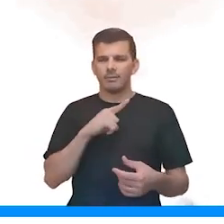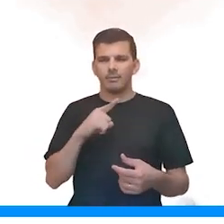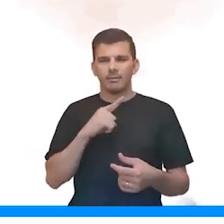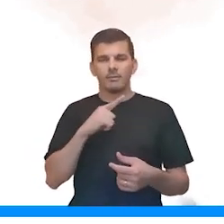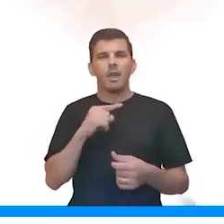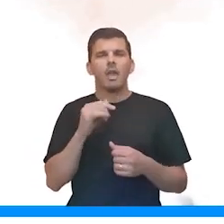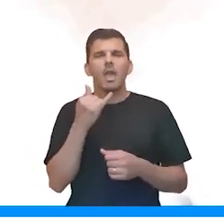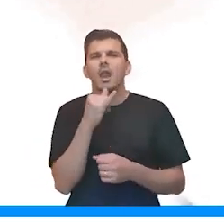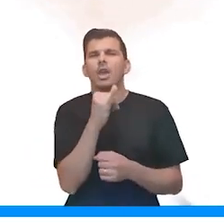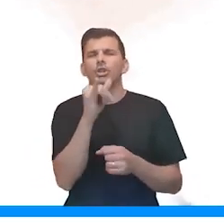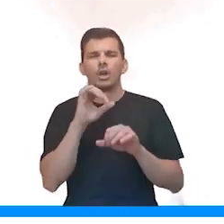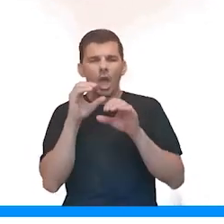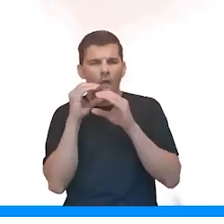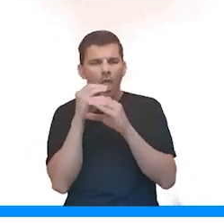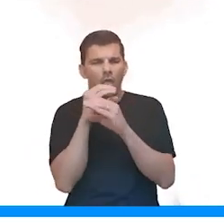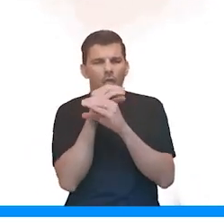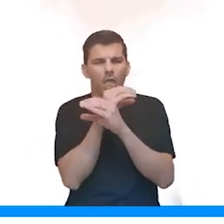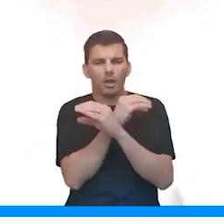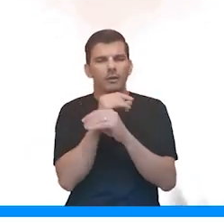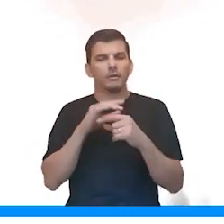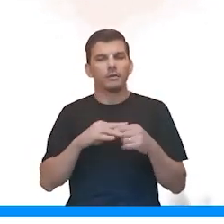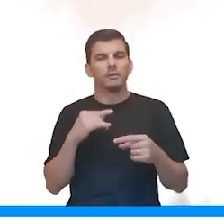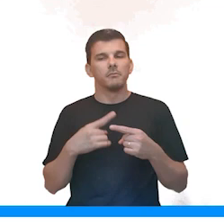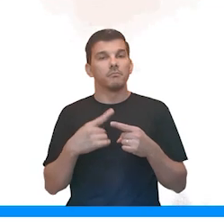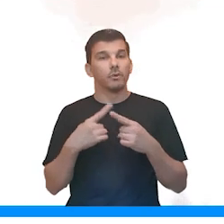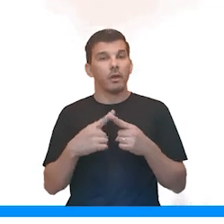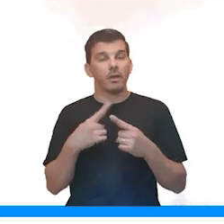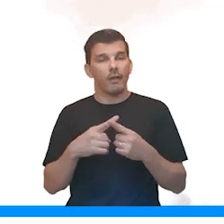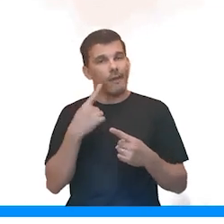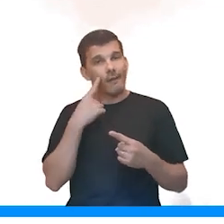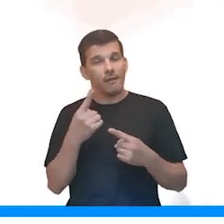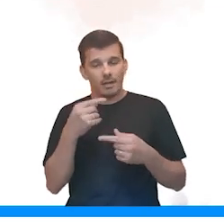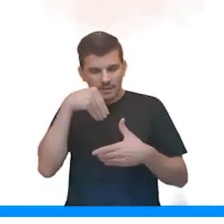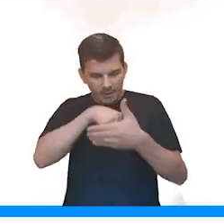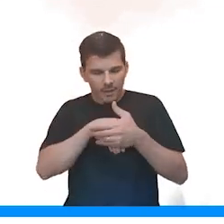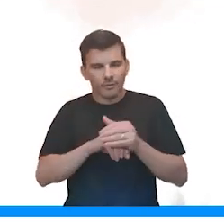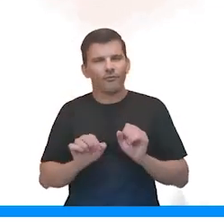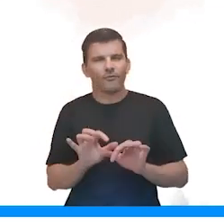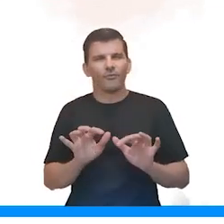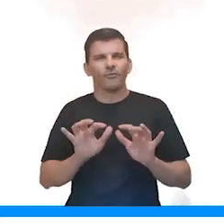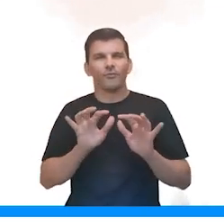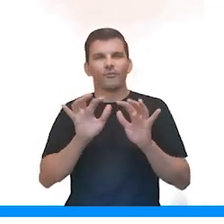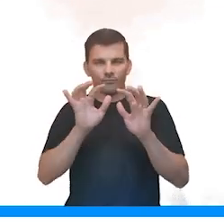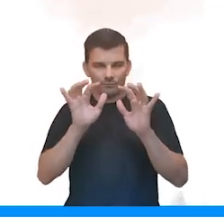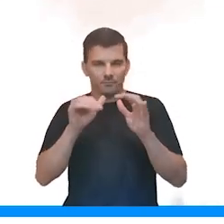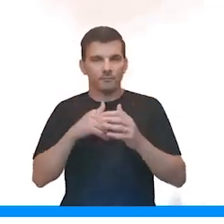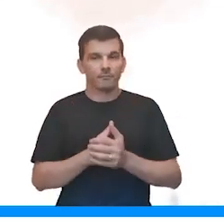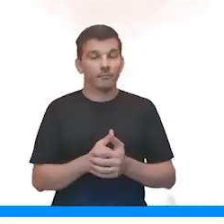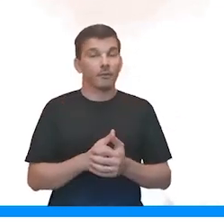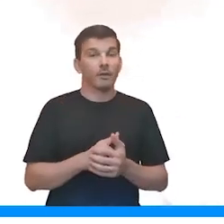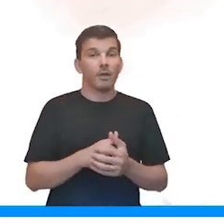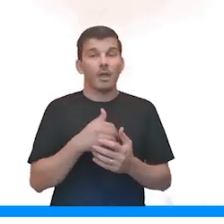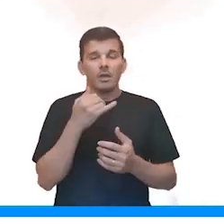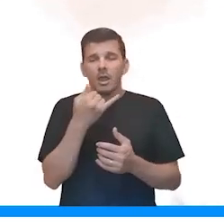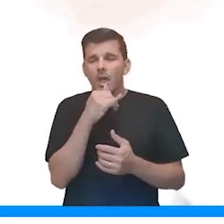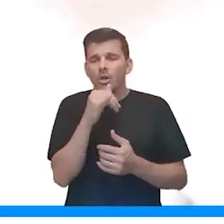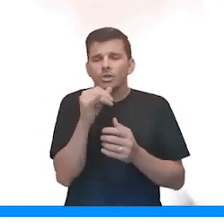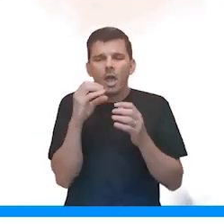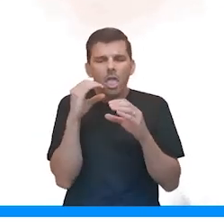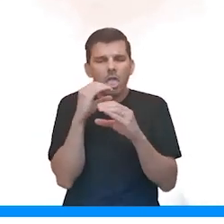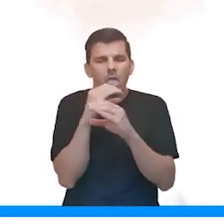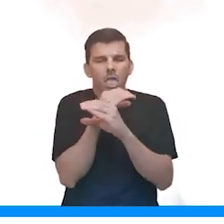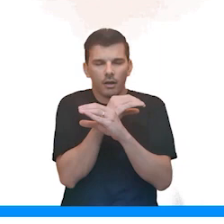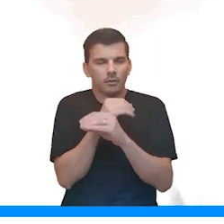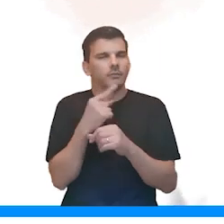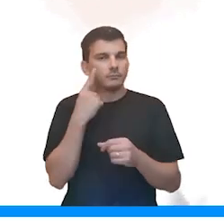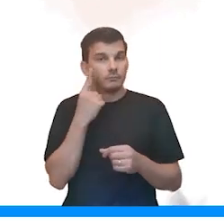O gás ele tem uma energia. Nós chamamos a energia do gás de energia interna. Por que energia interna, professor? Ah, porque tá do gás, né? A energia que ele tem.